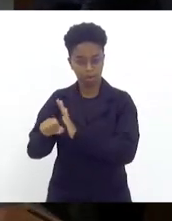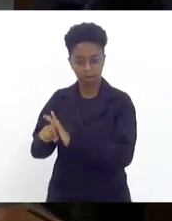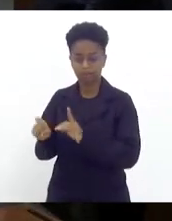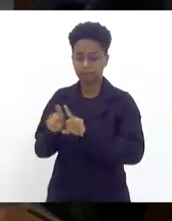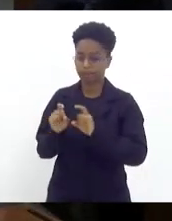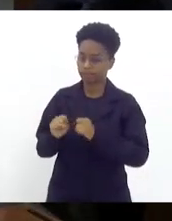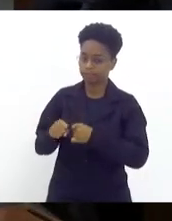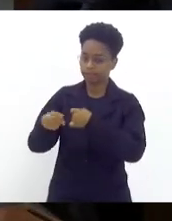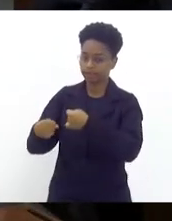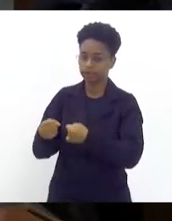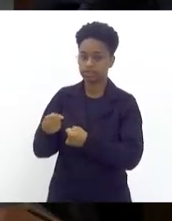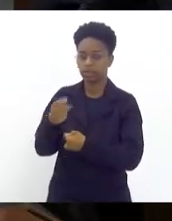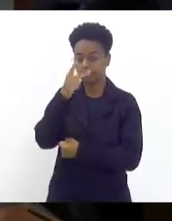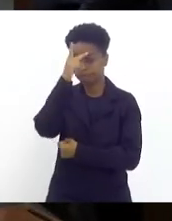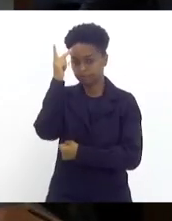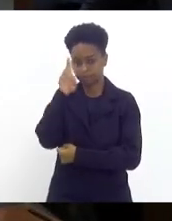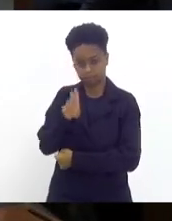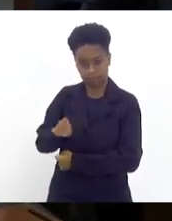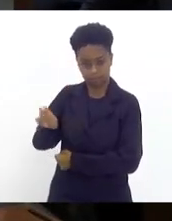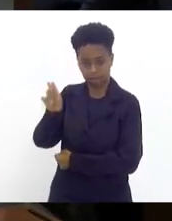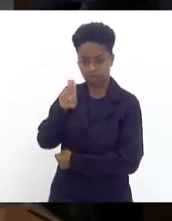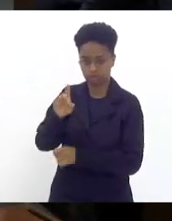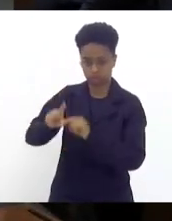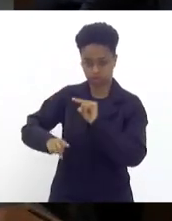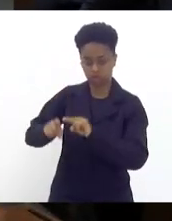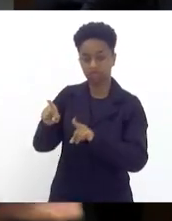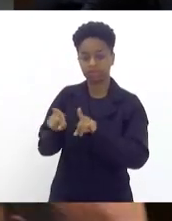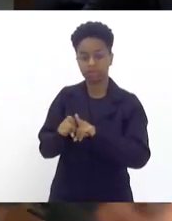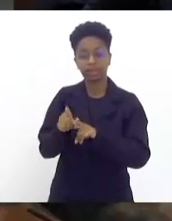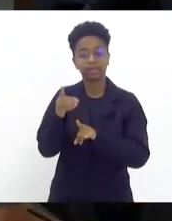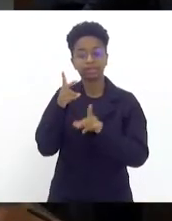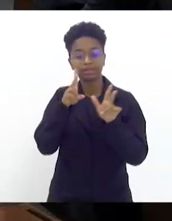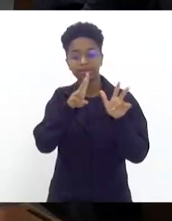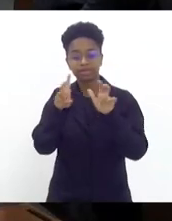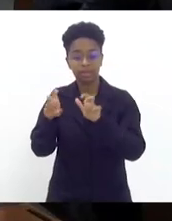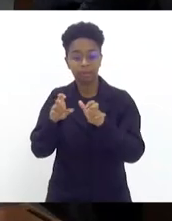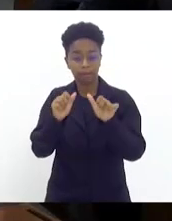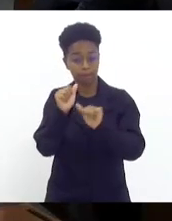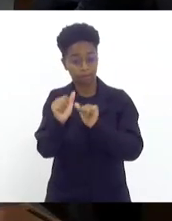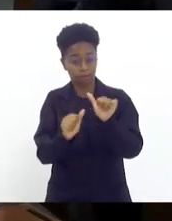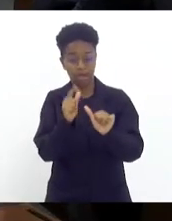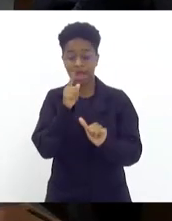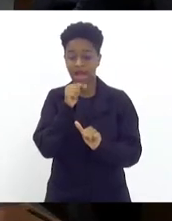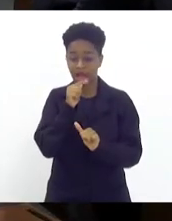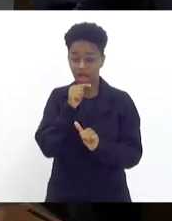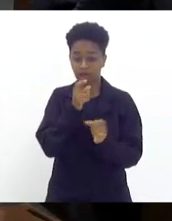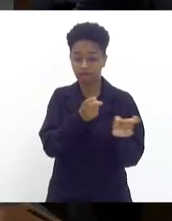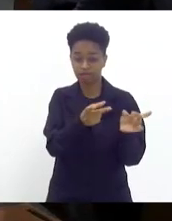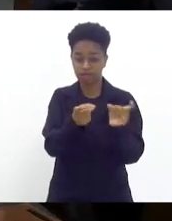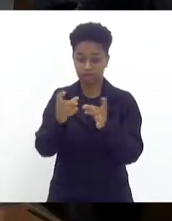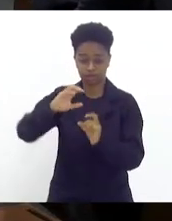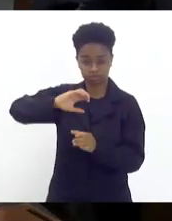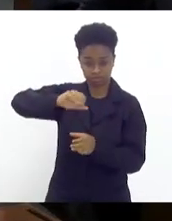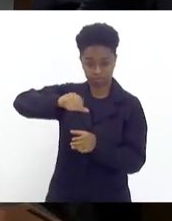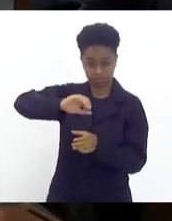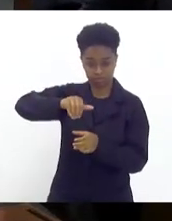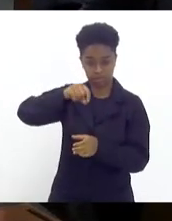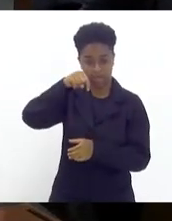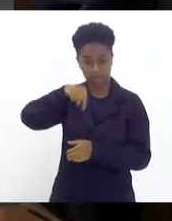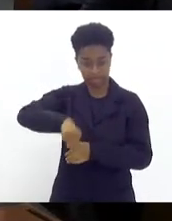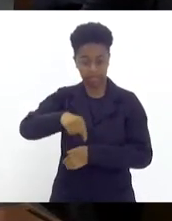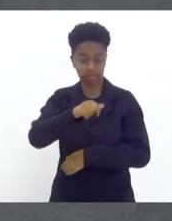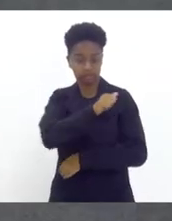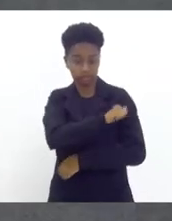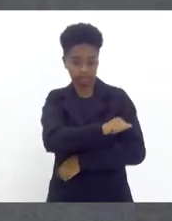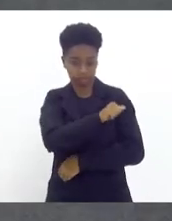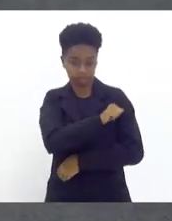Consumidor e Segurança Pública para tratar da adulteração da água mineral vendida em garrafinhas de plástico nas ruas da cidade do Rio de Janeiro em